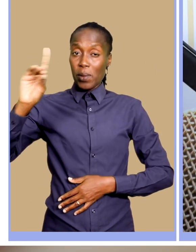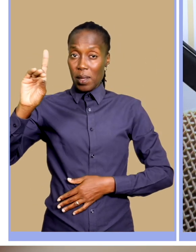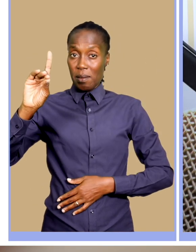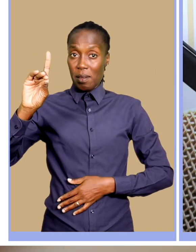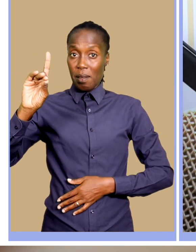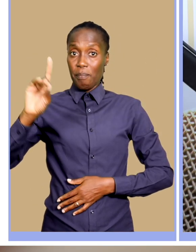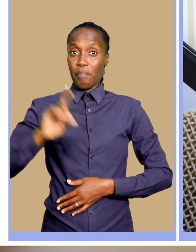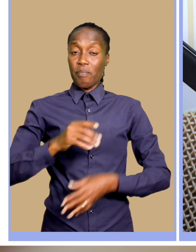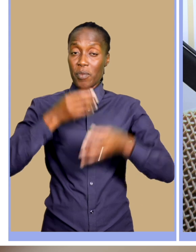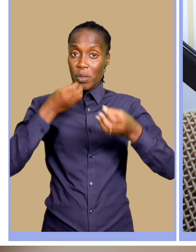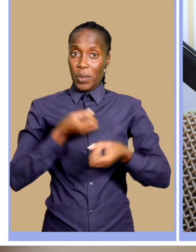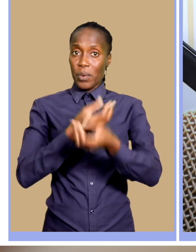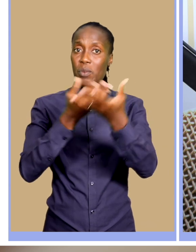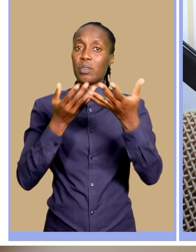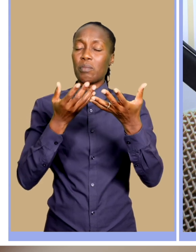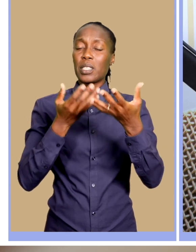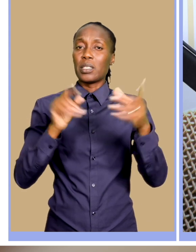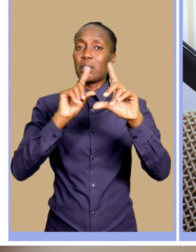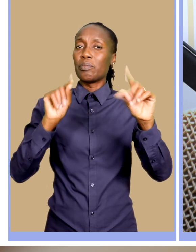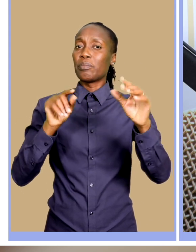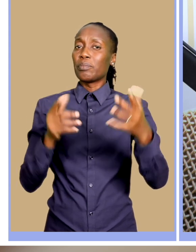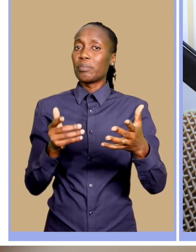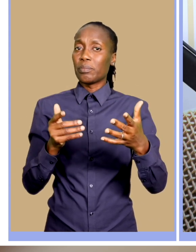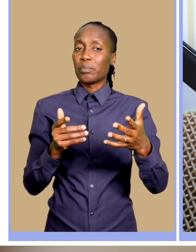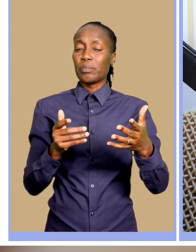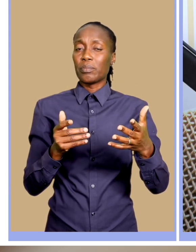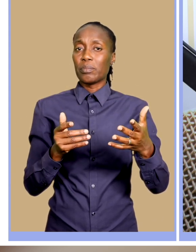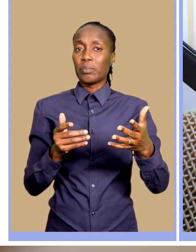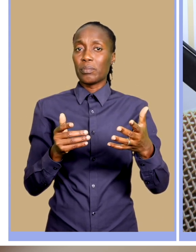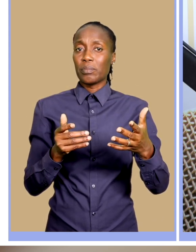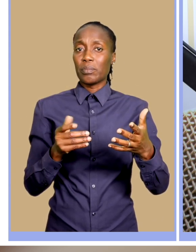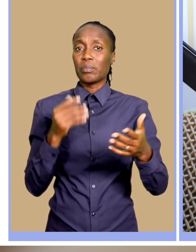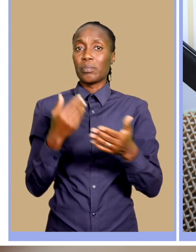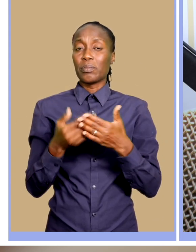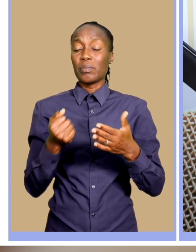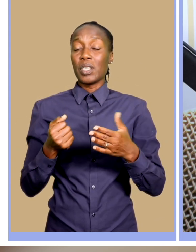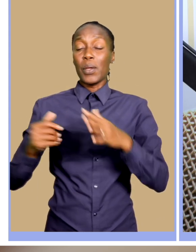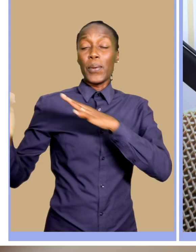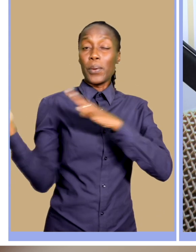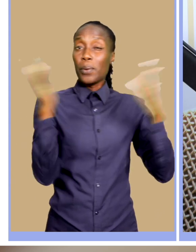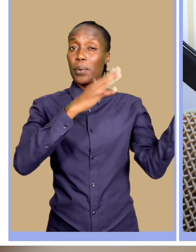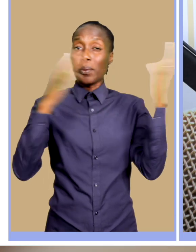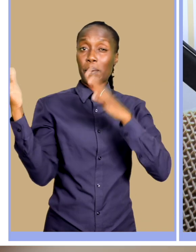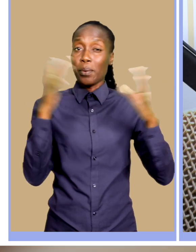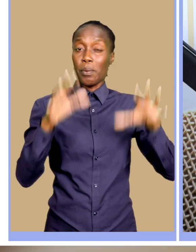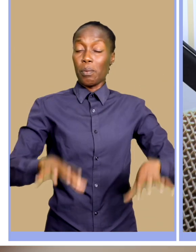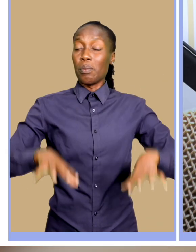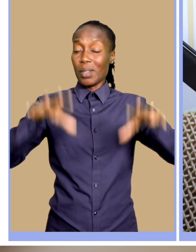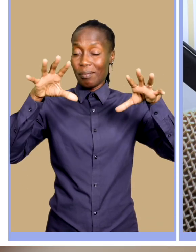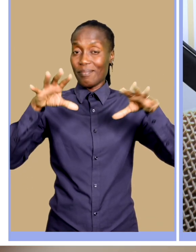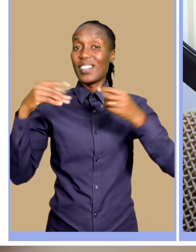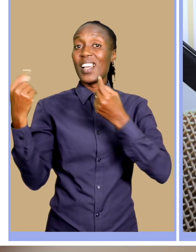minha mensagem aqui fica para dizer que, infelizmente, a crise climática está